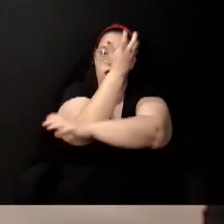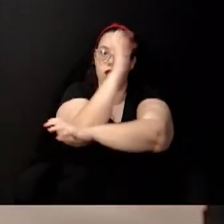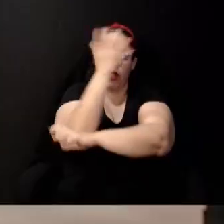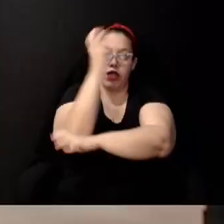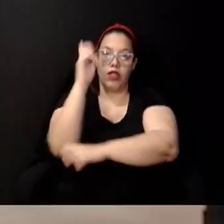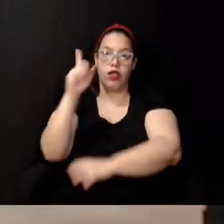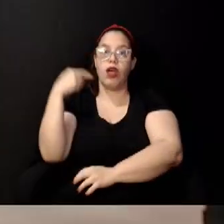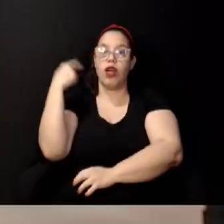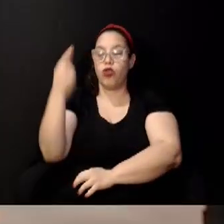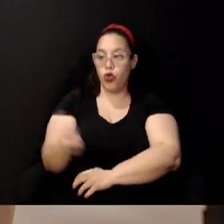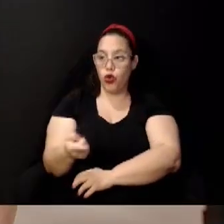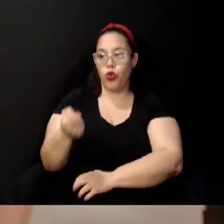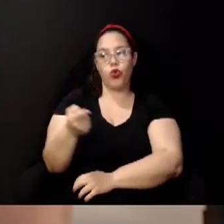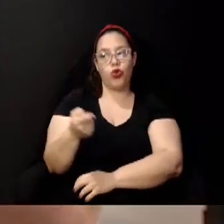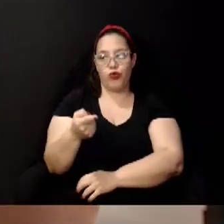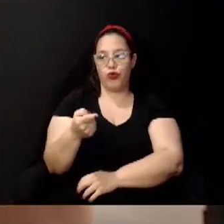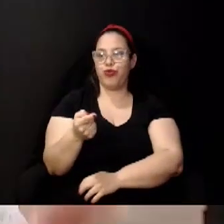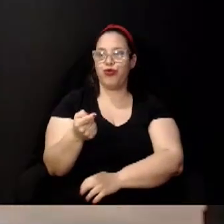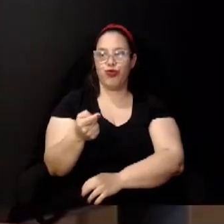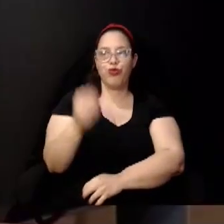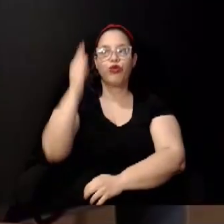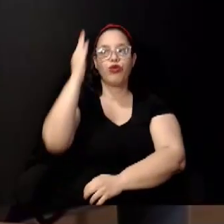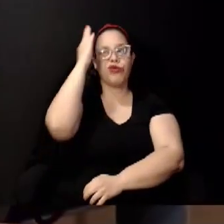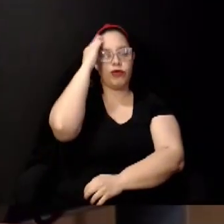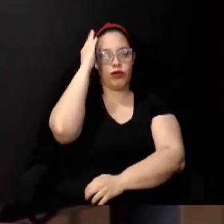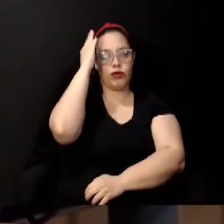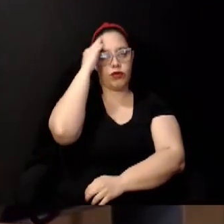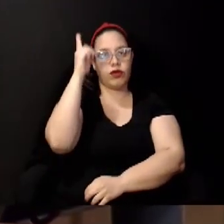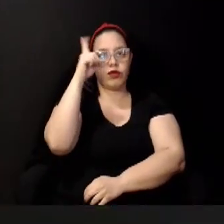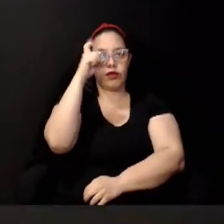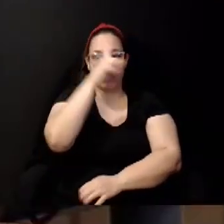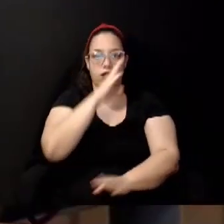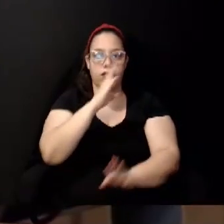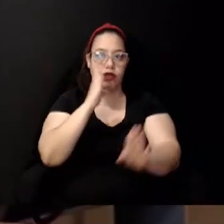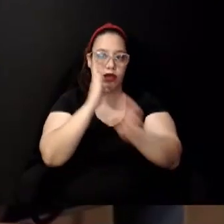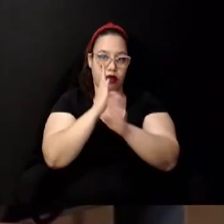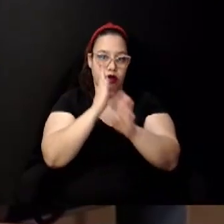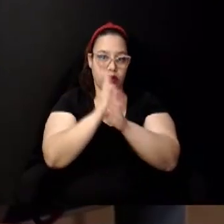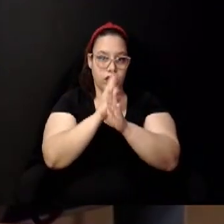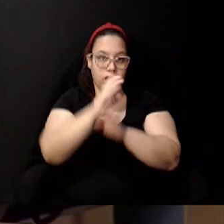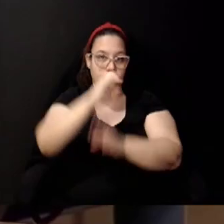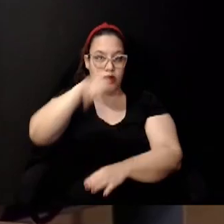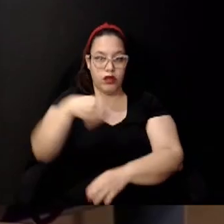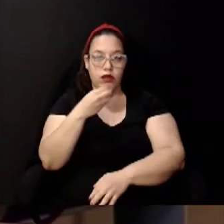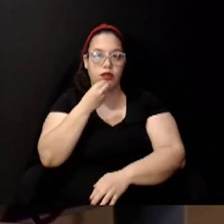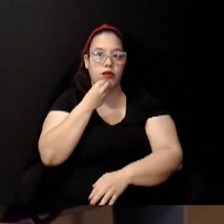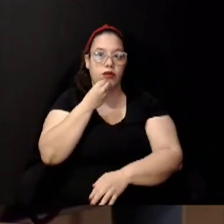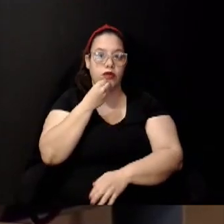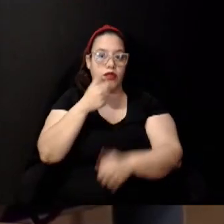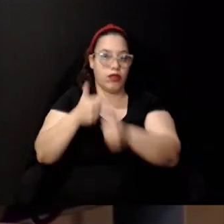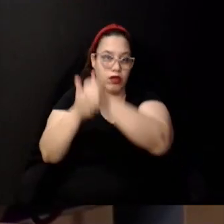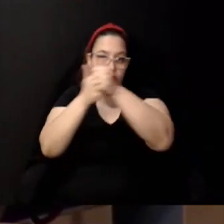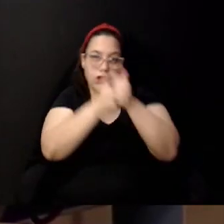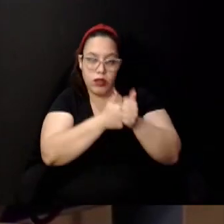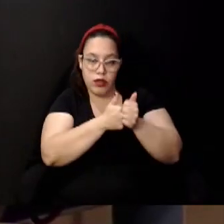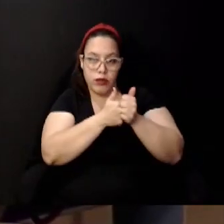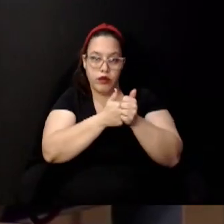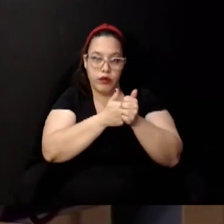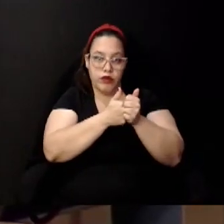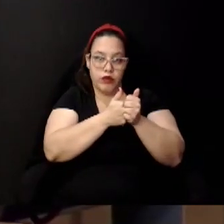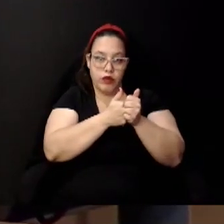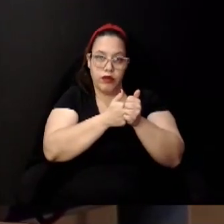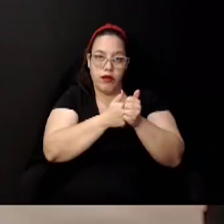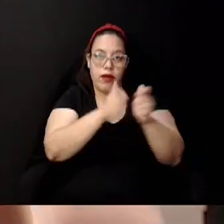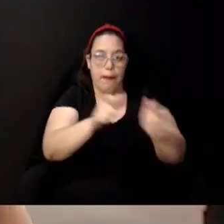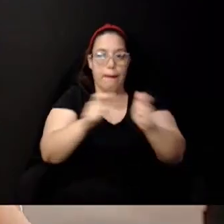natureza. A gente sabe que assim é difícil chegar. A vereadora teve a oportunidade de acompanhar de perto muitas das ocorrências